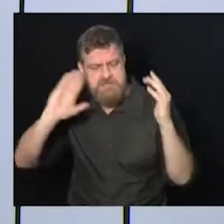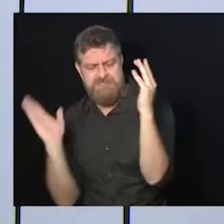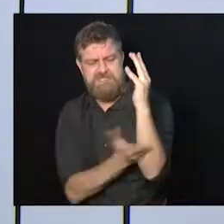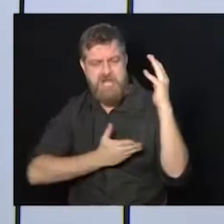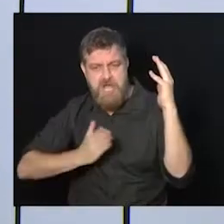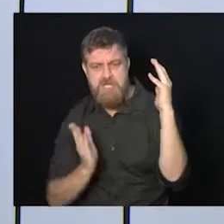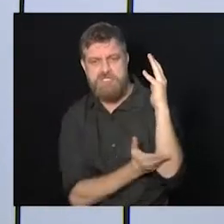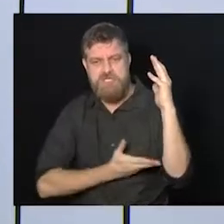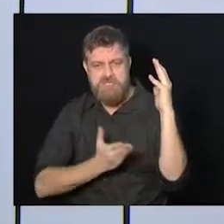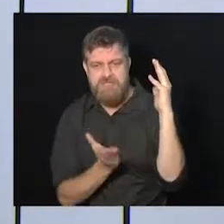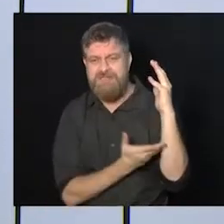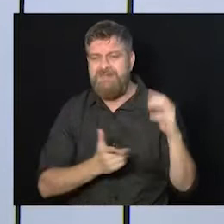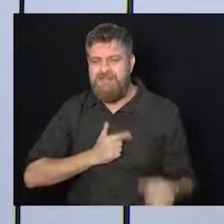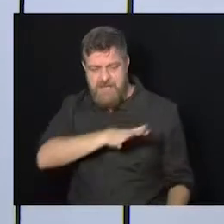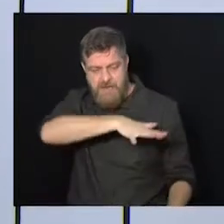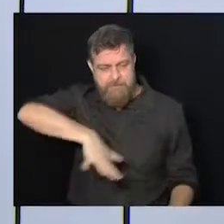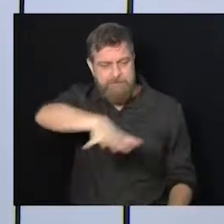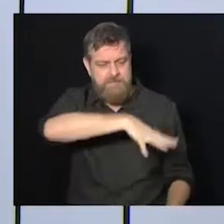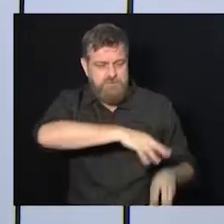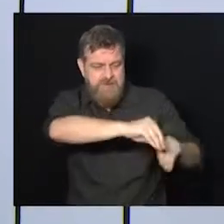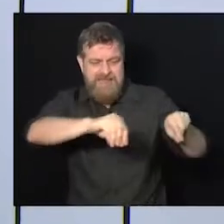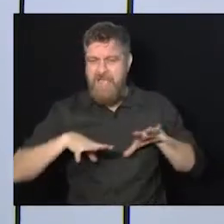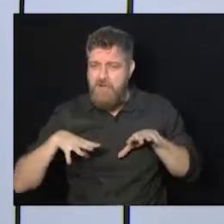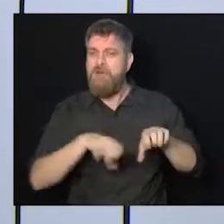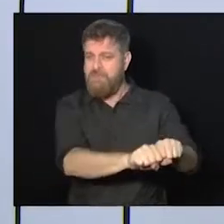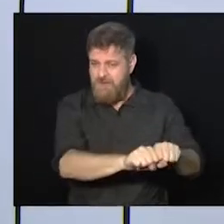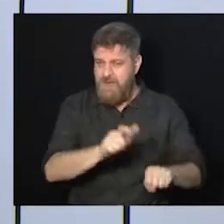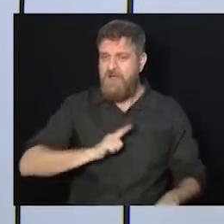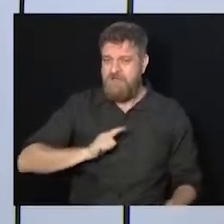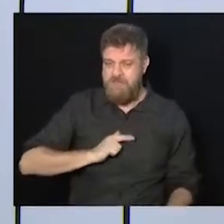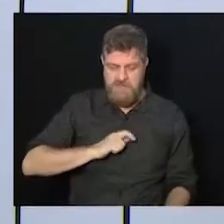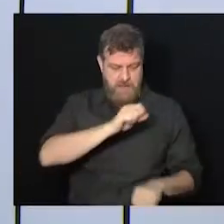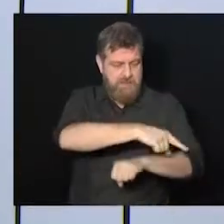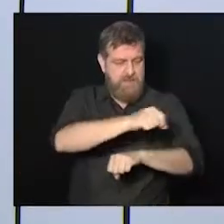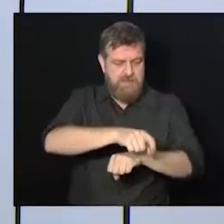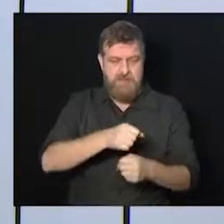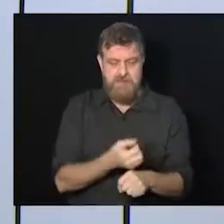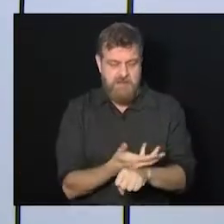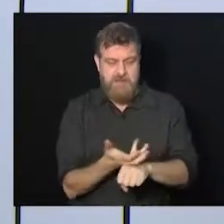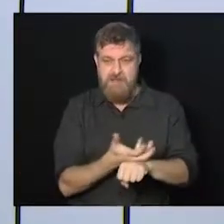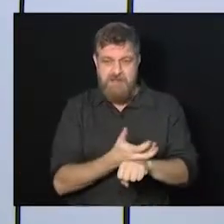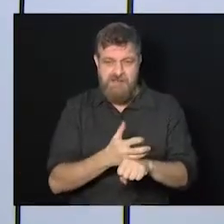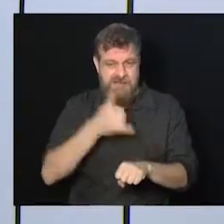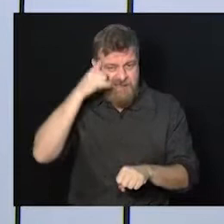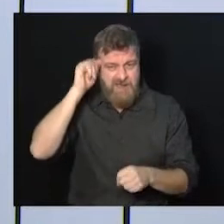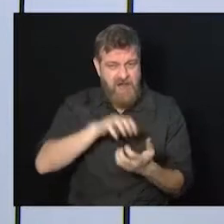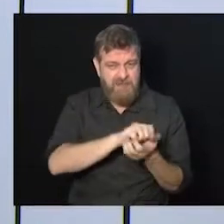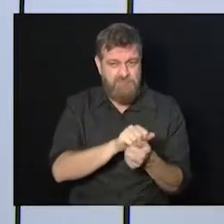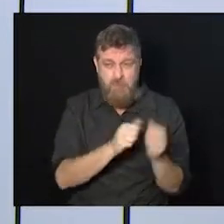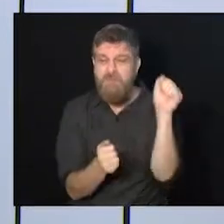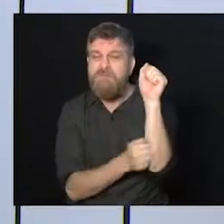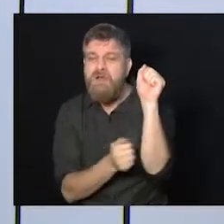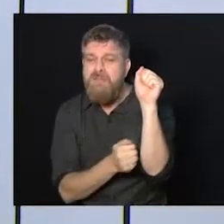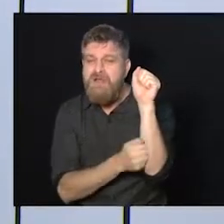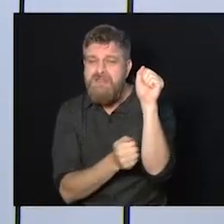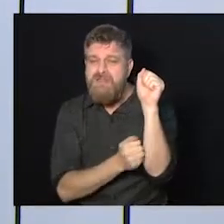Você tem grileiros de terra, você tem produtores lá que querem colocar a floresta no chão para explorar a madeira nobre e